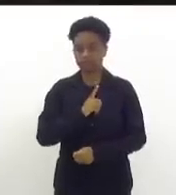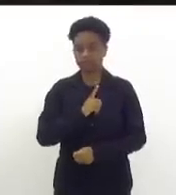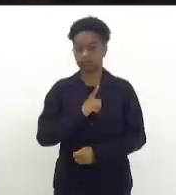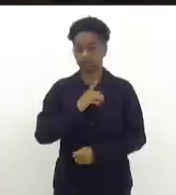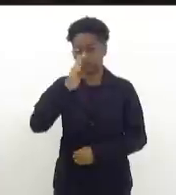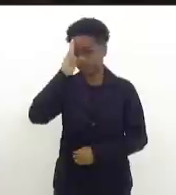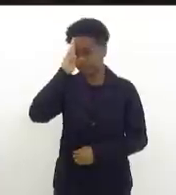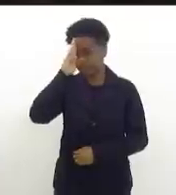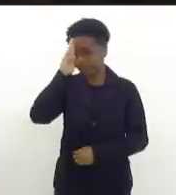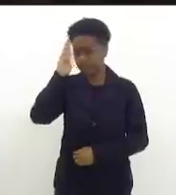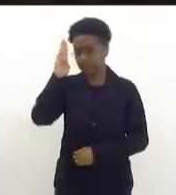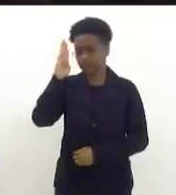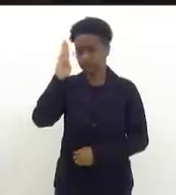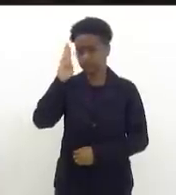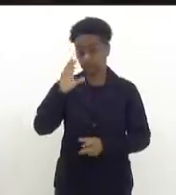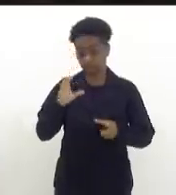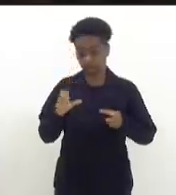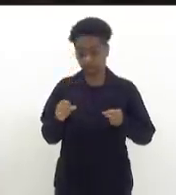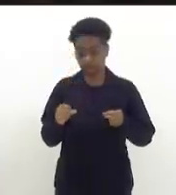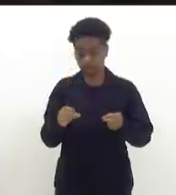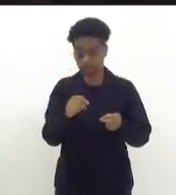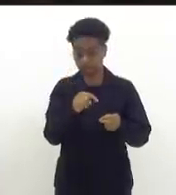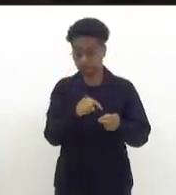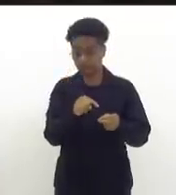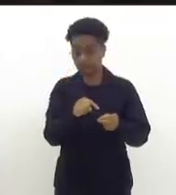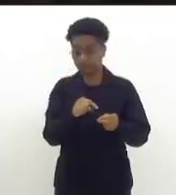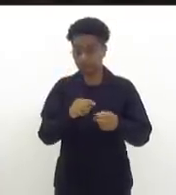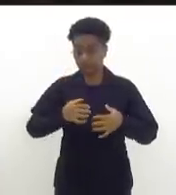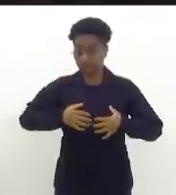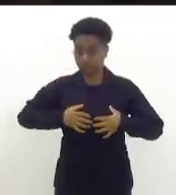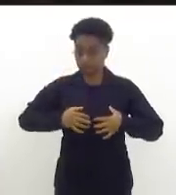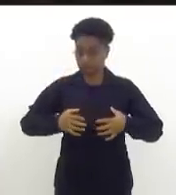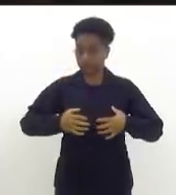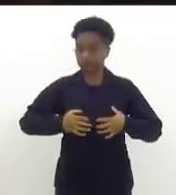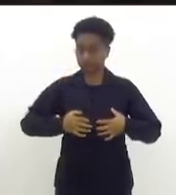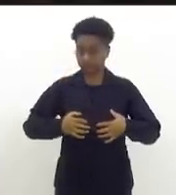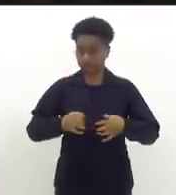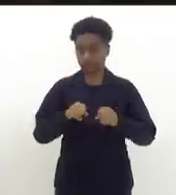principalmente no câncer o câncer pulmonar